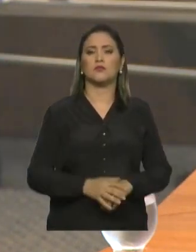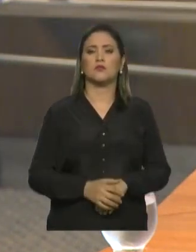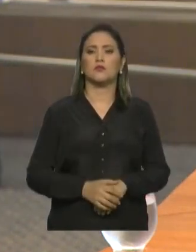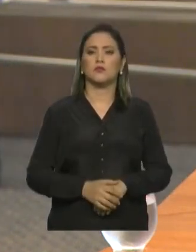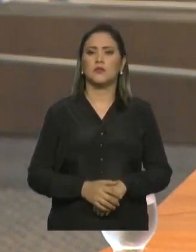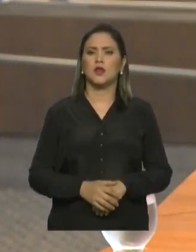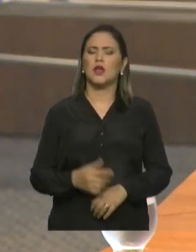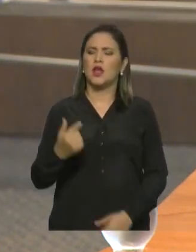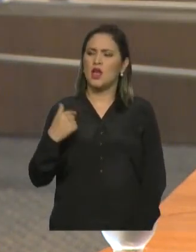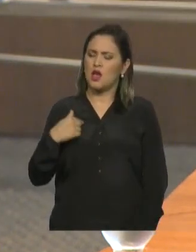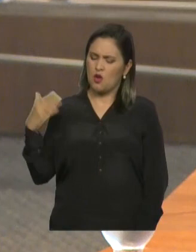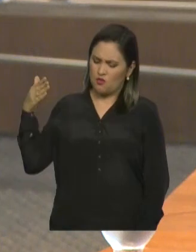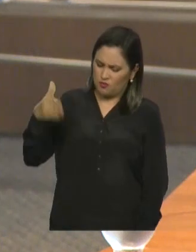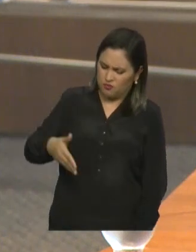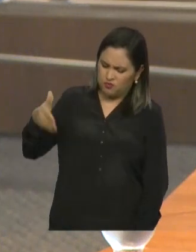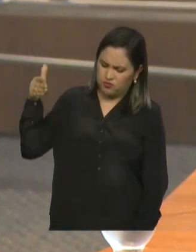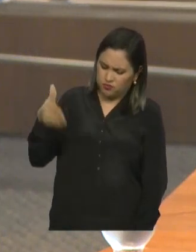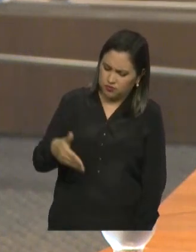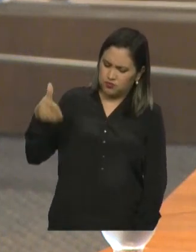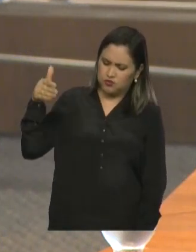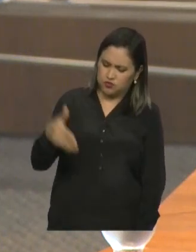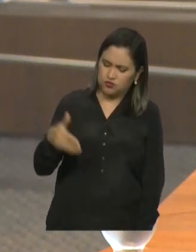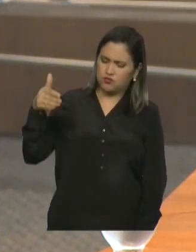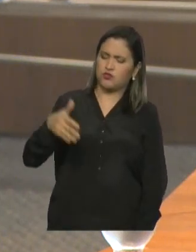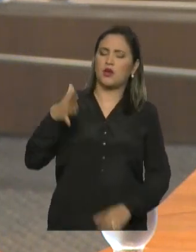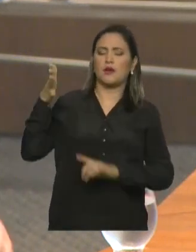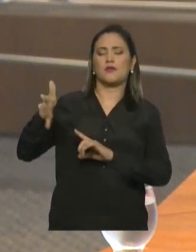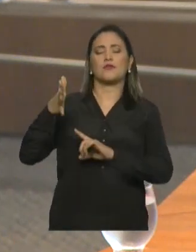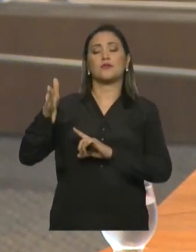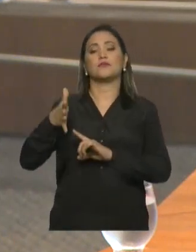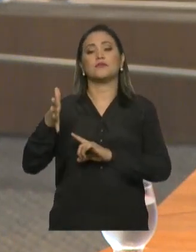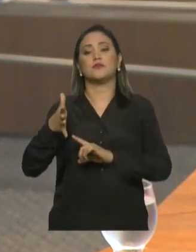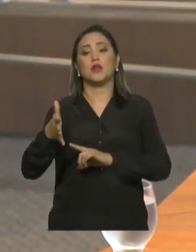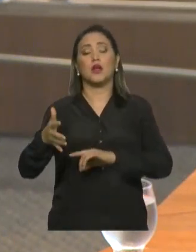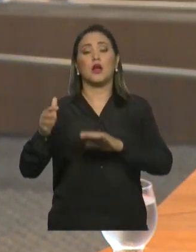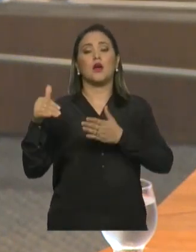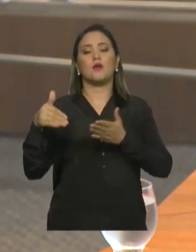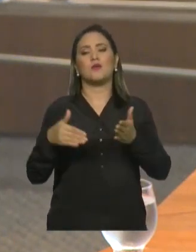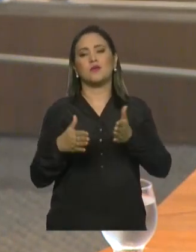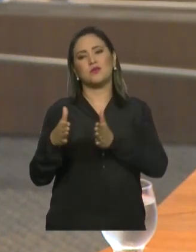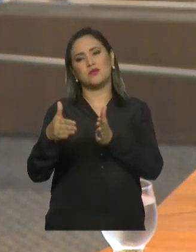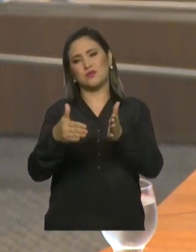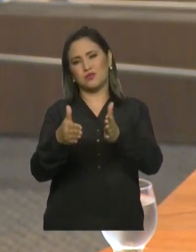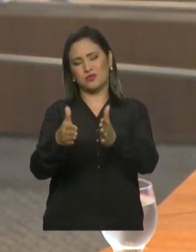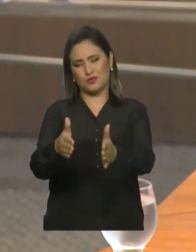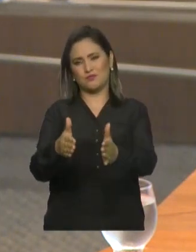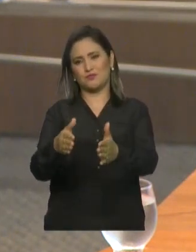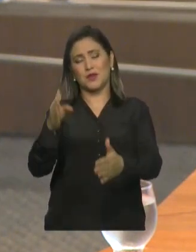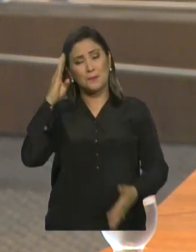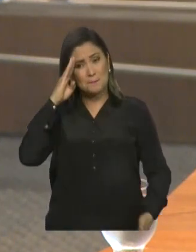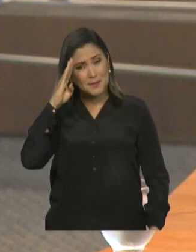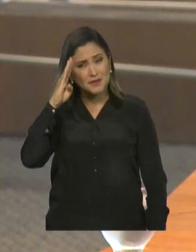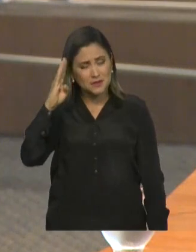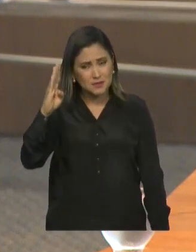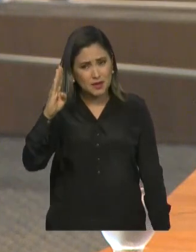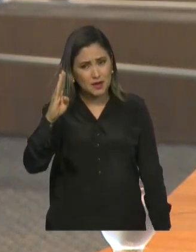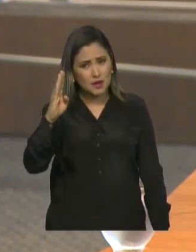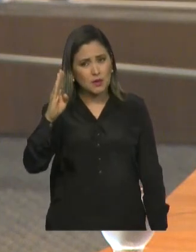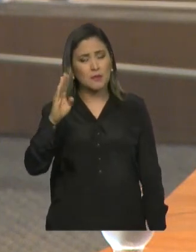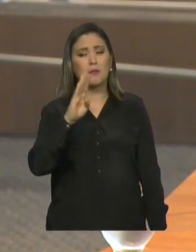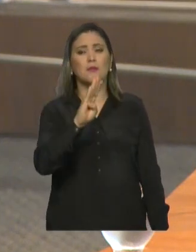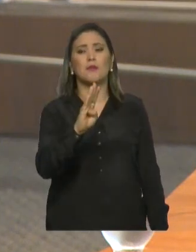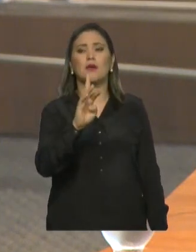esta tribuna, deputado Ariston, para falar das nossas rodovias, principalmente da